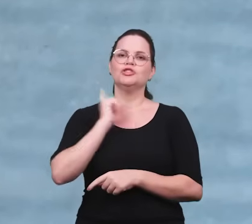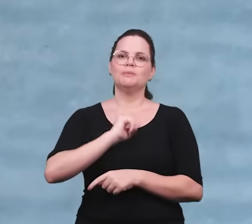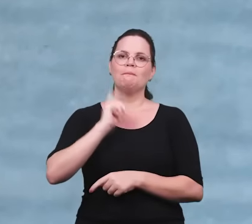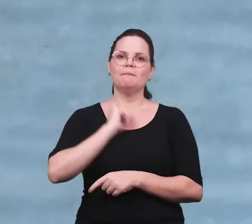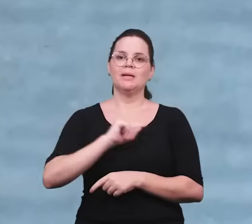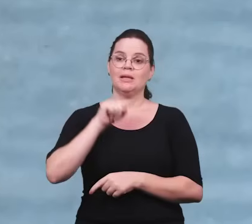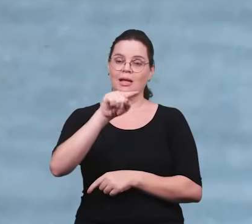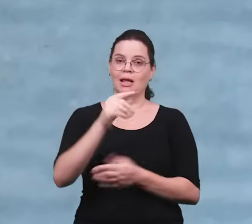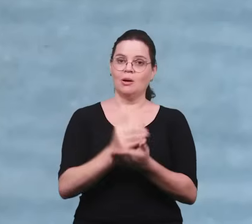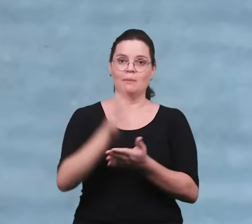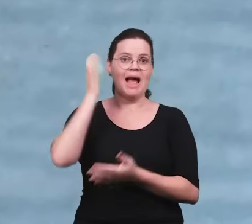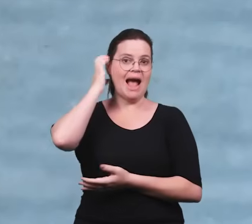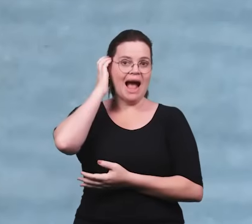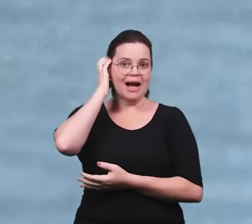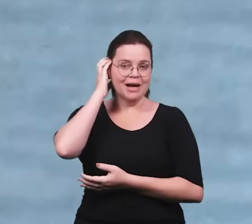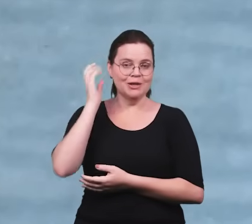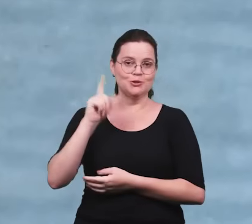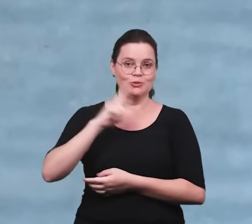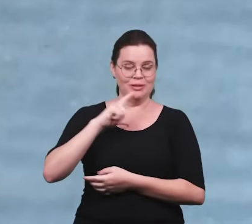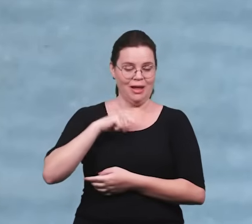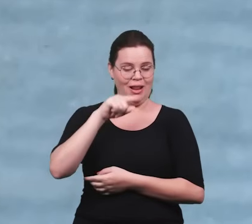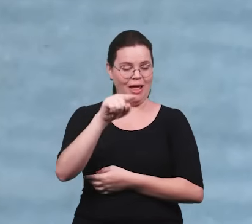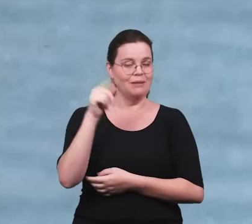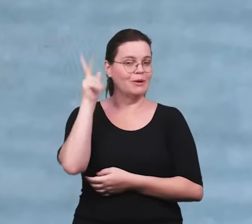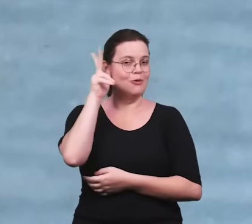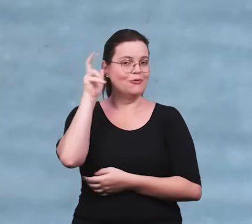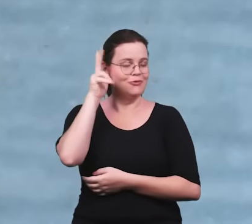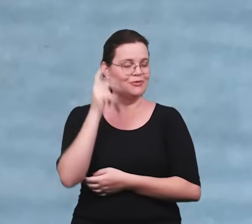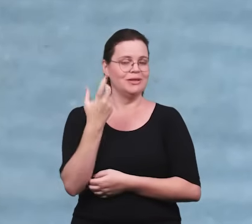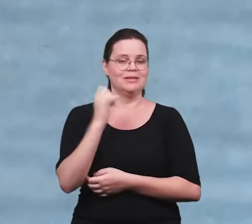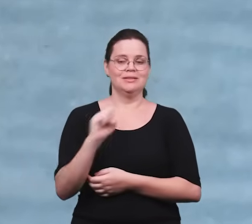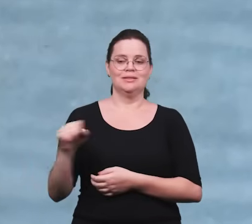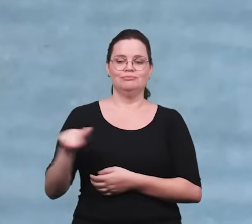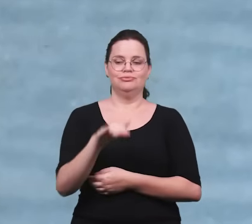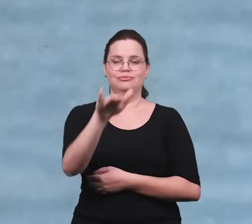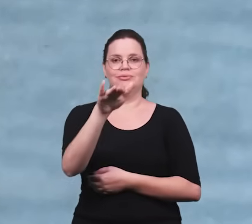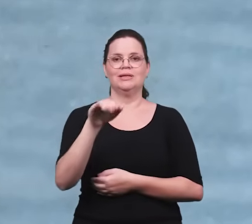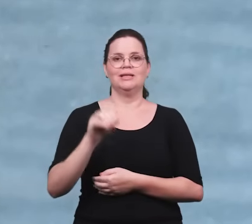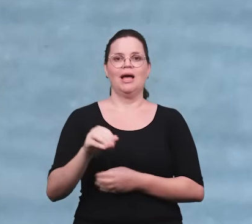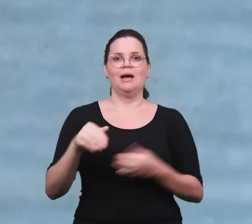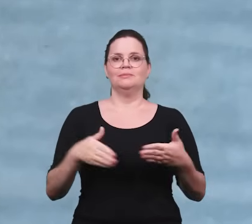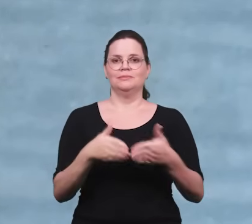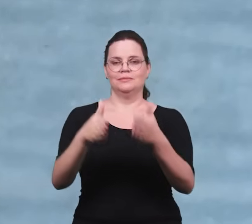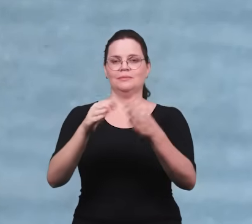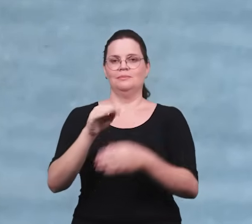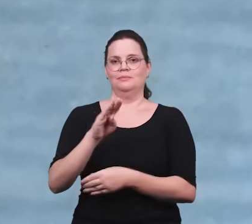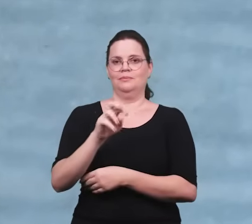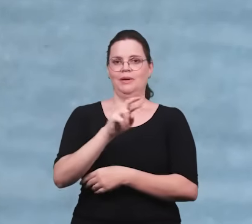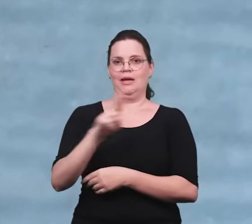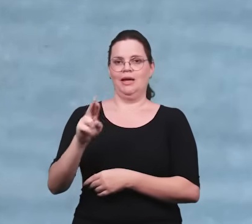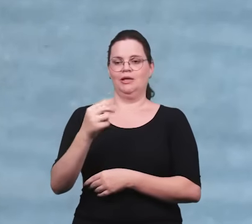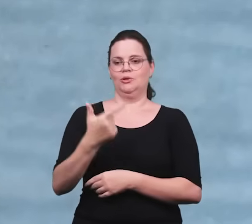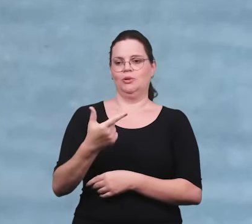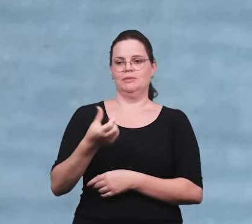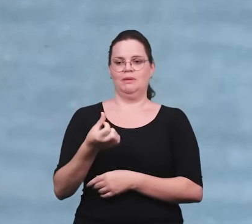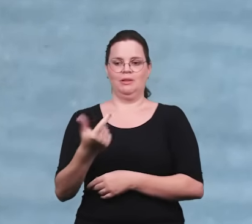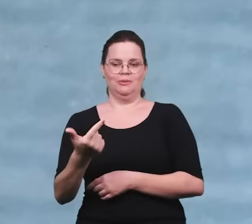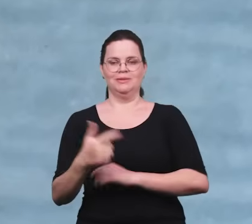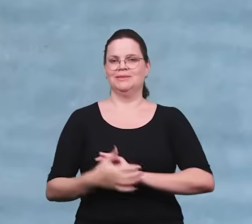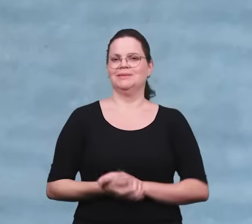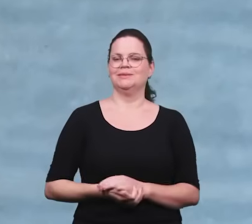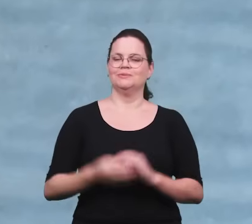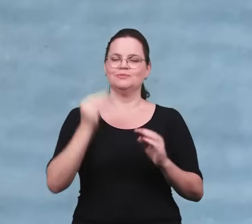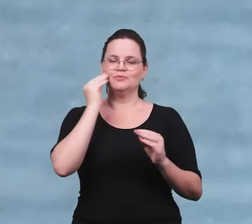sinal da rádio, onde começa a chegar o sinal da rádio para quem estiver viajando pela BR-262. Então, um abraço para vocês aí